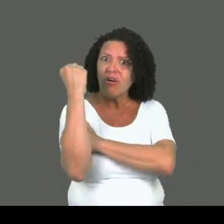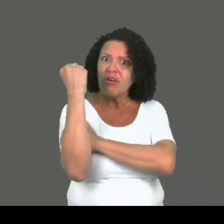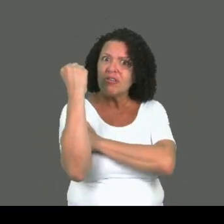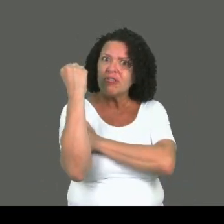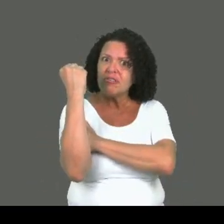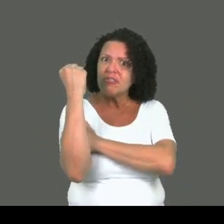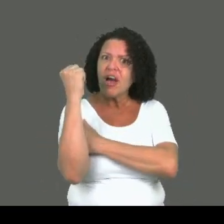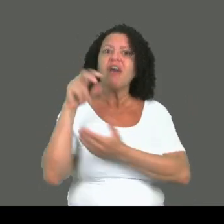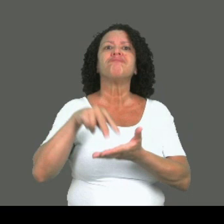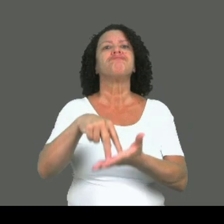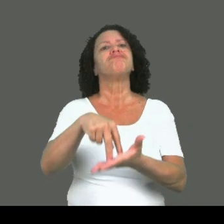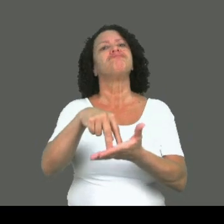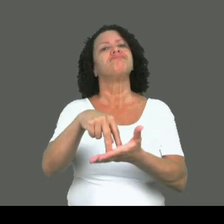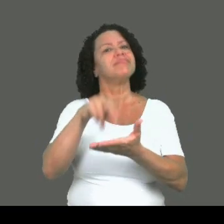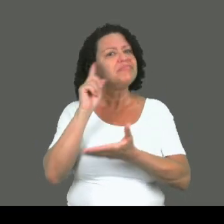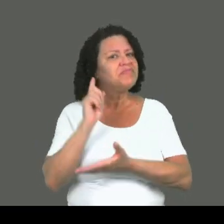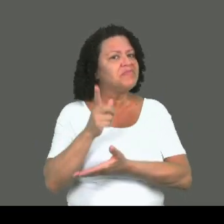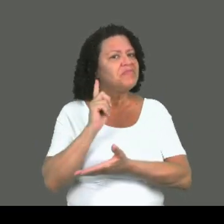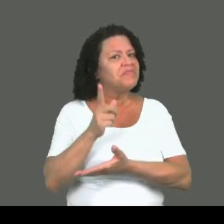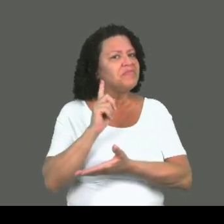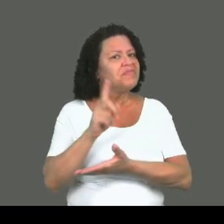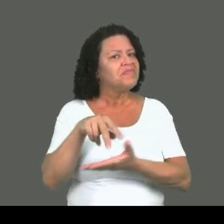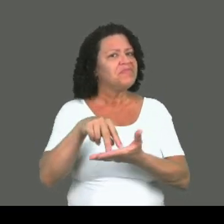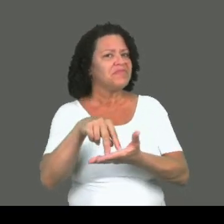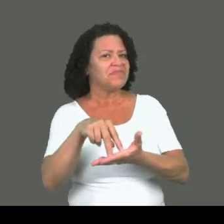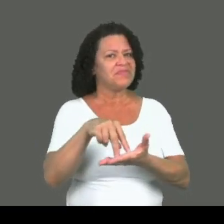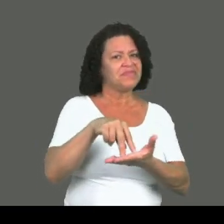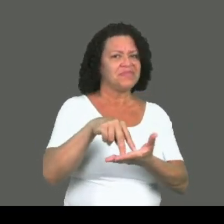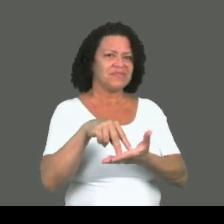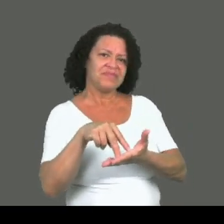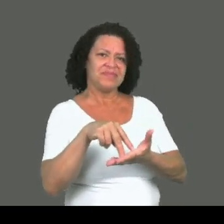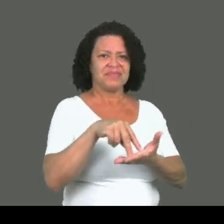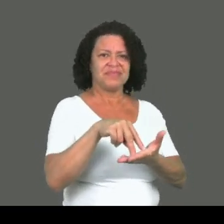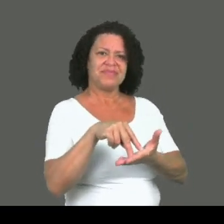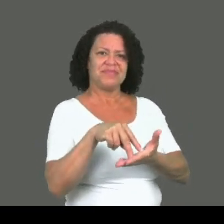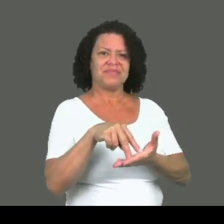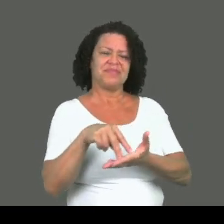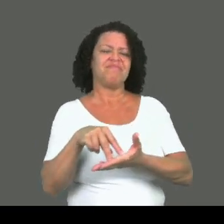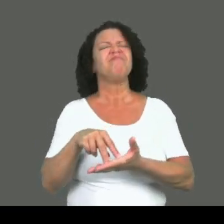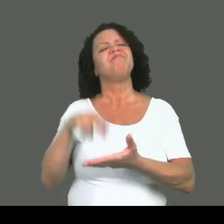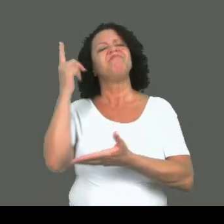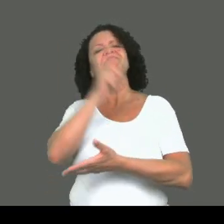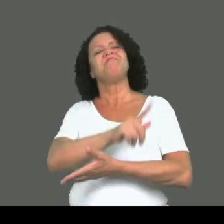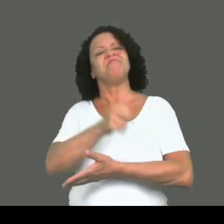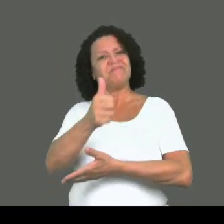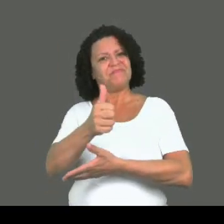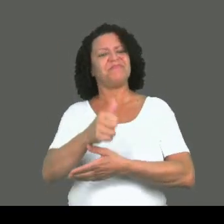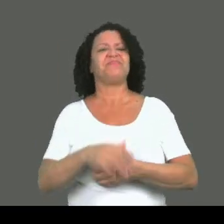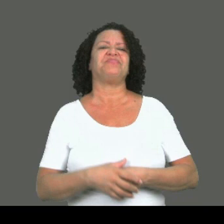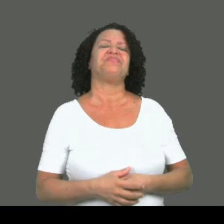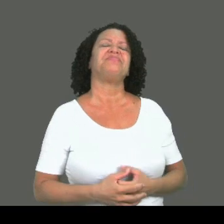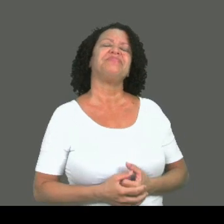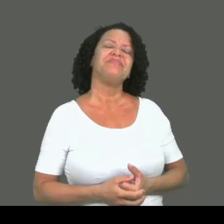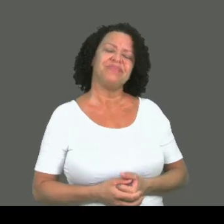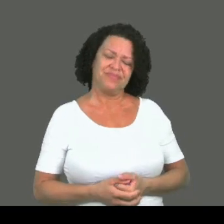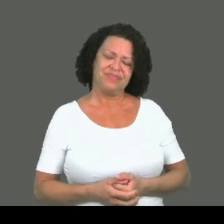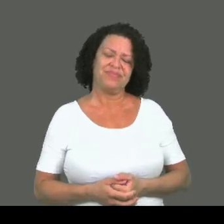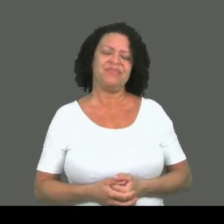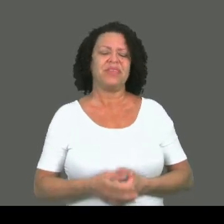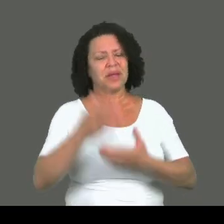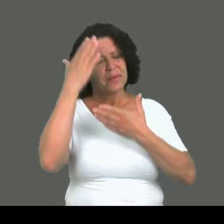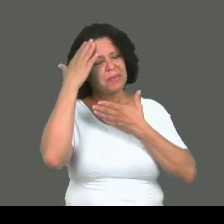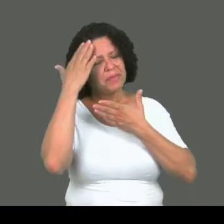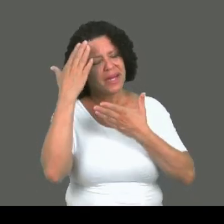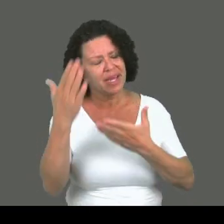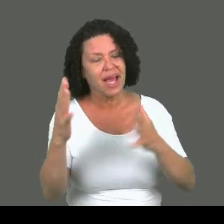muita resignação e muita resiliência para poder superar tudo isso, tá bom? Obrigada